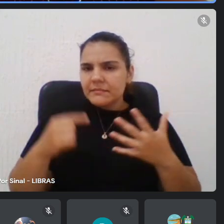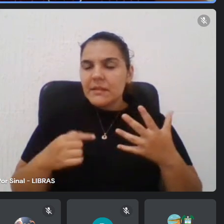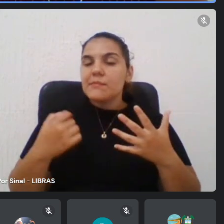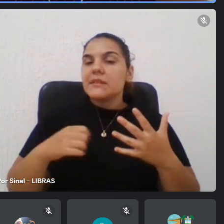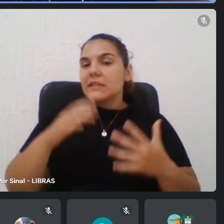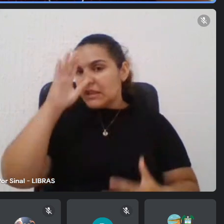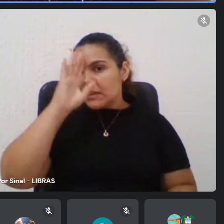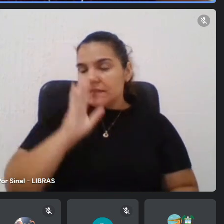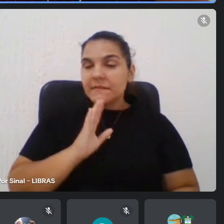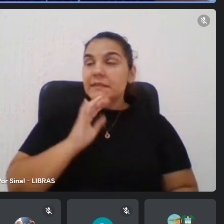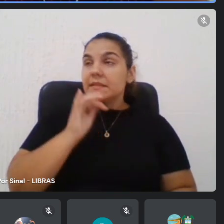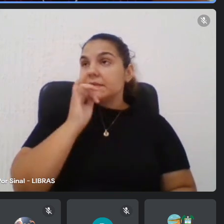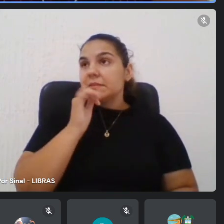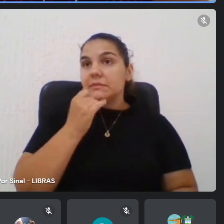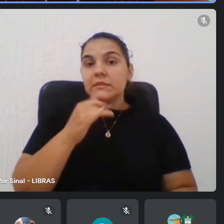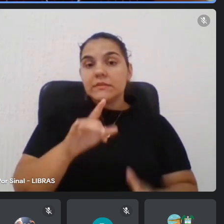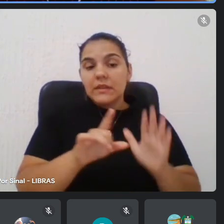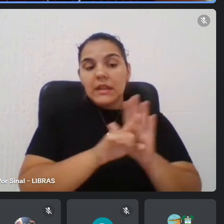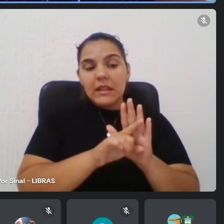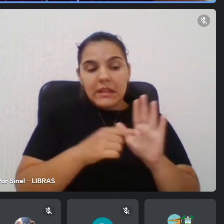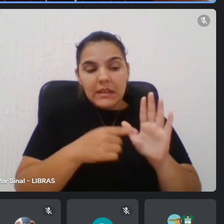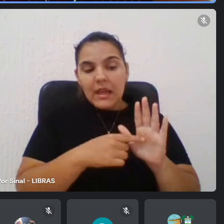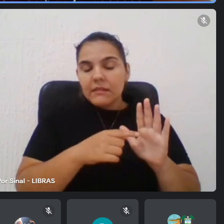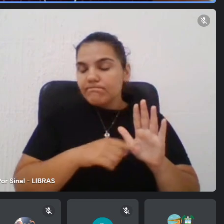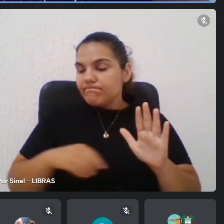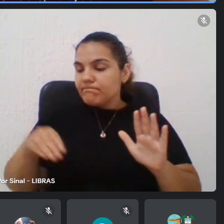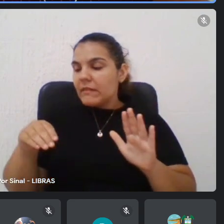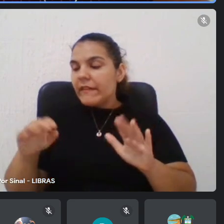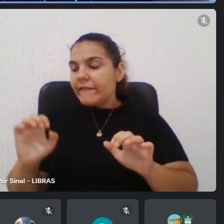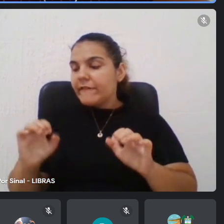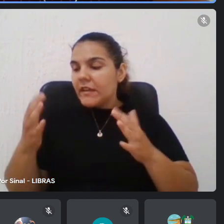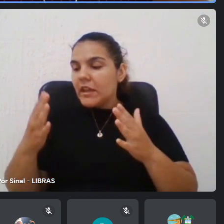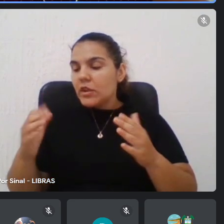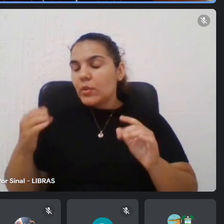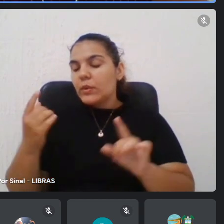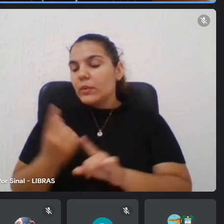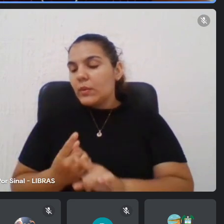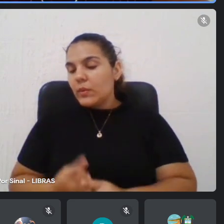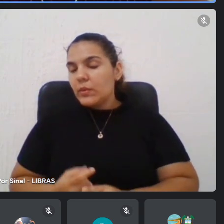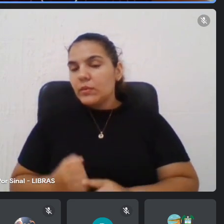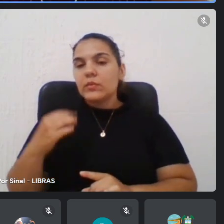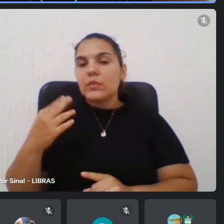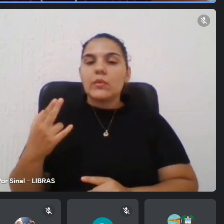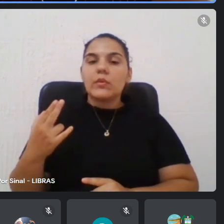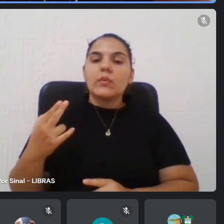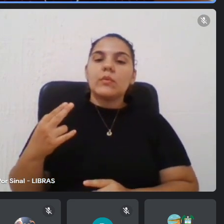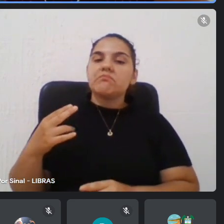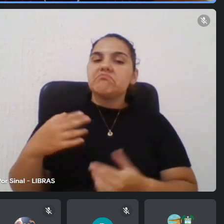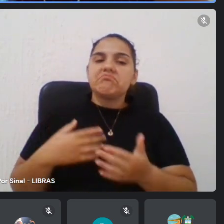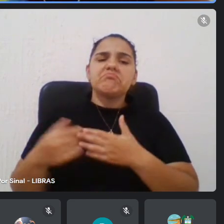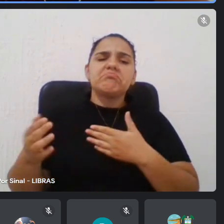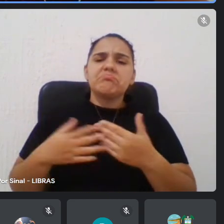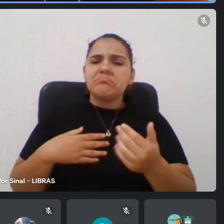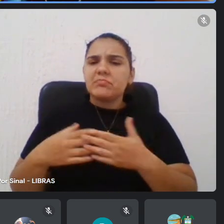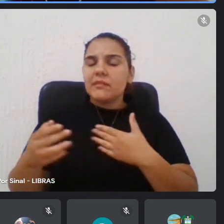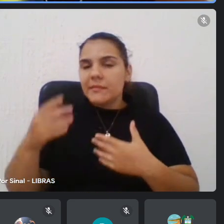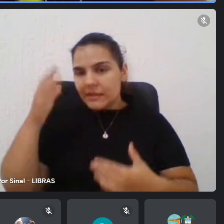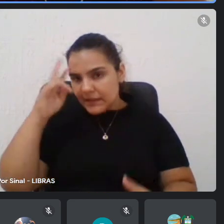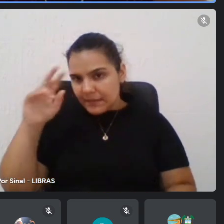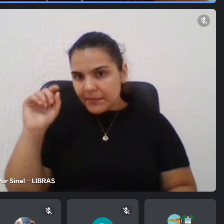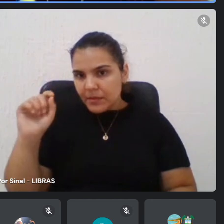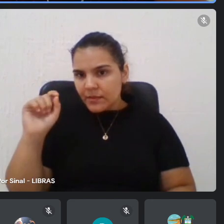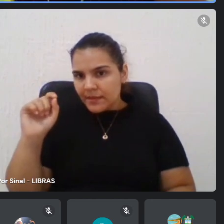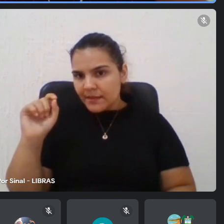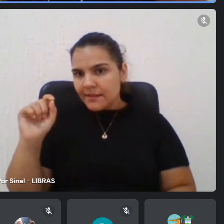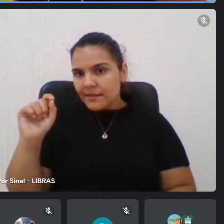fazer um evento, para fazer um encontro, para fazer uma ação qualquer, lembrar que a cultura